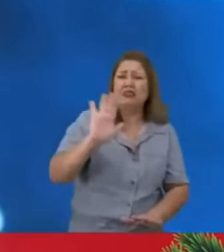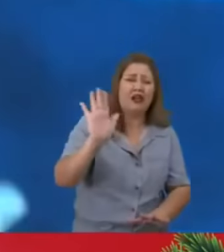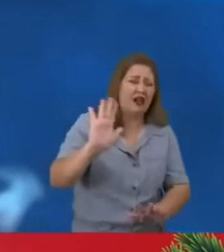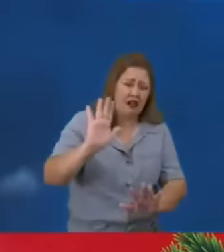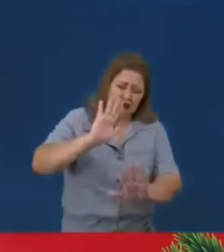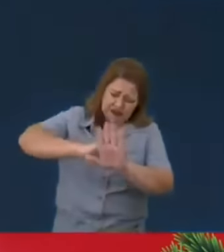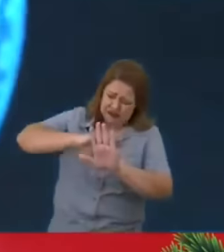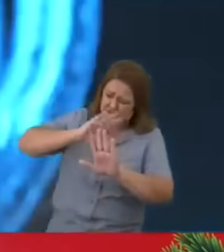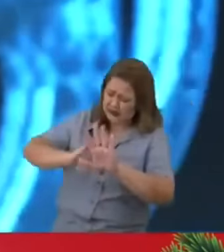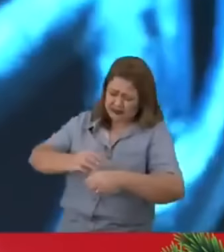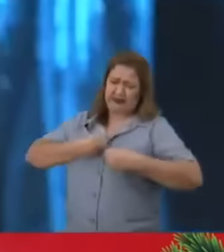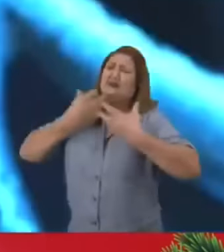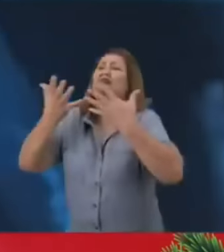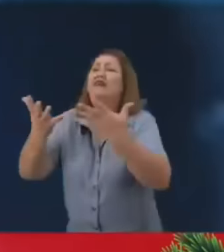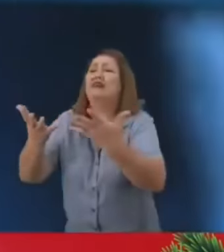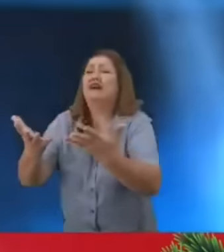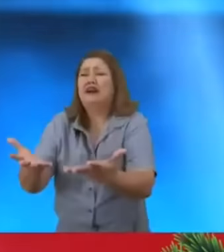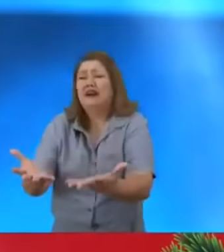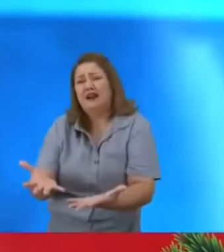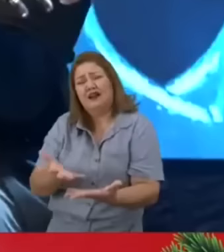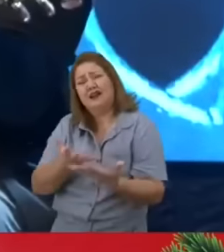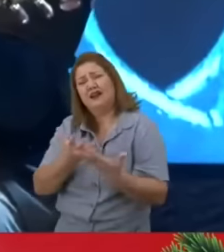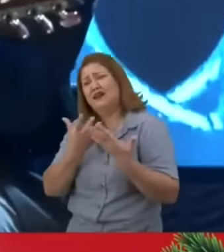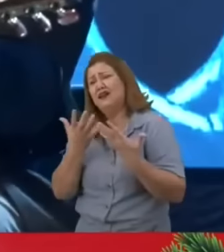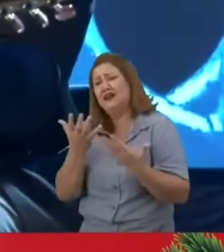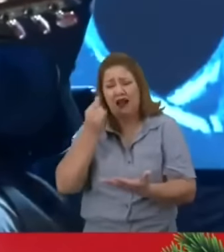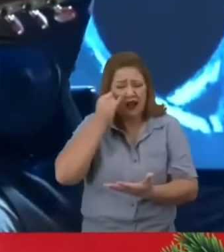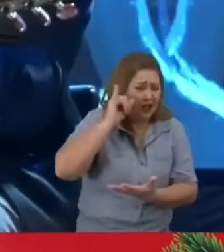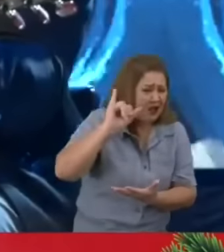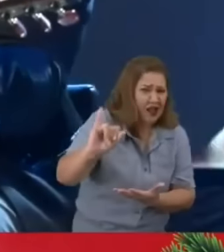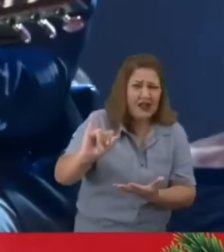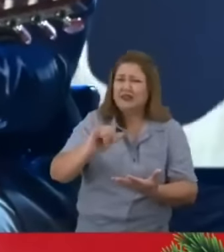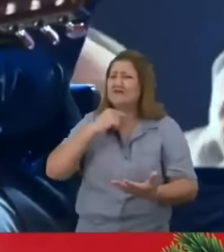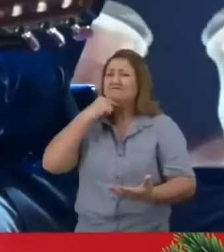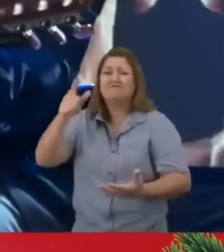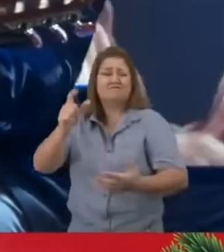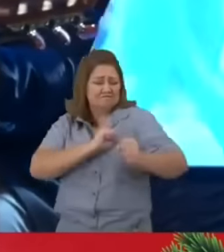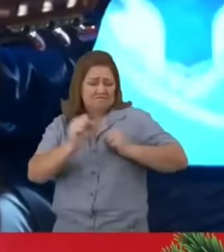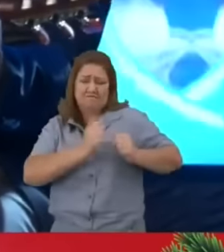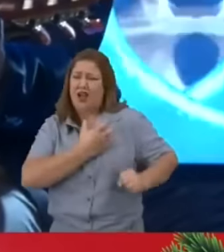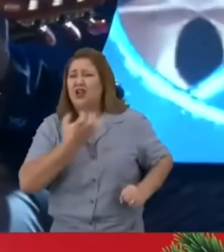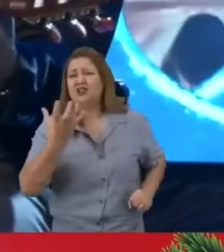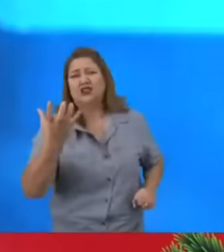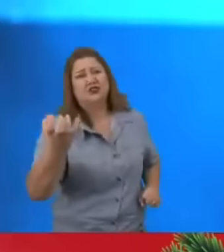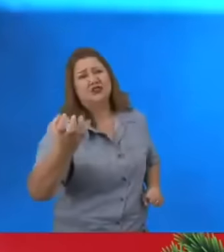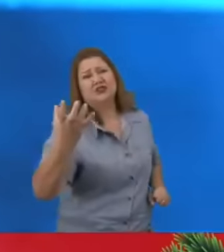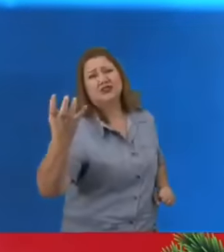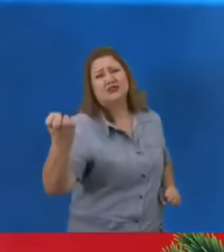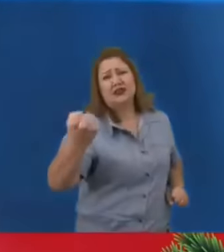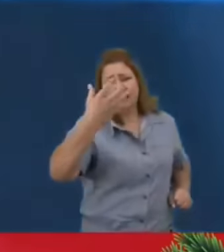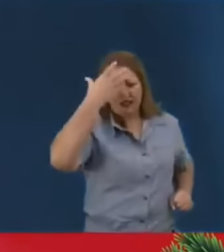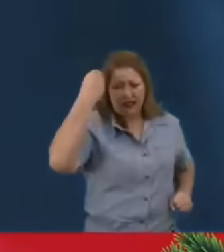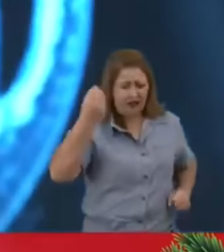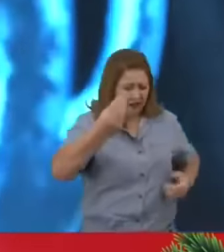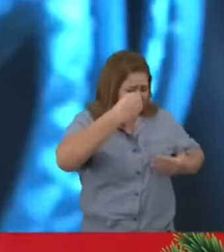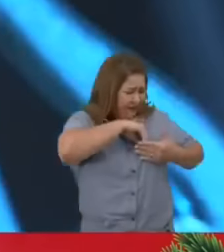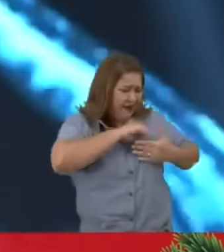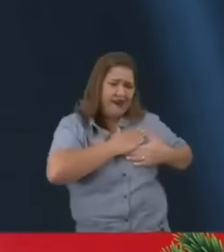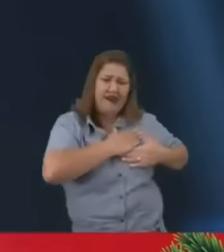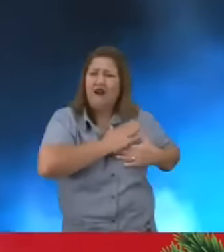sempre me entrego. É inevitável o poder da paixão. Se tento esquecer lá dentro o coração,